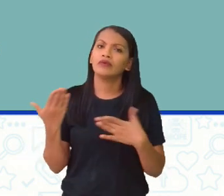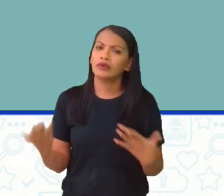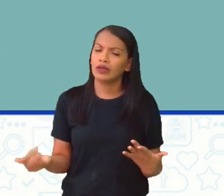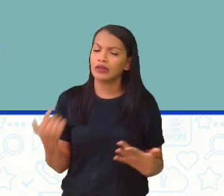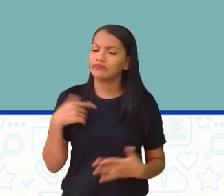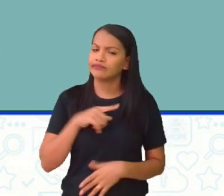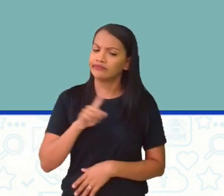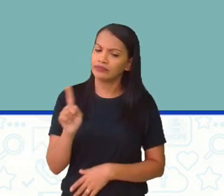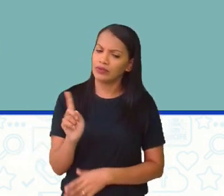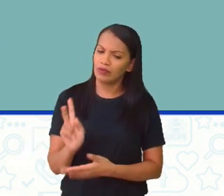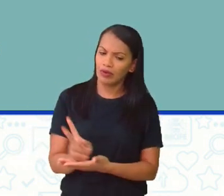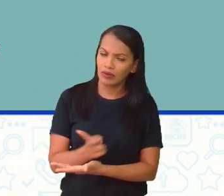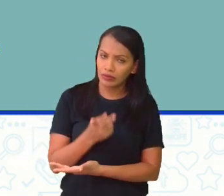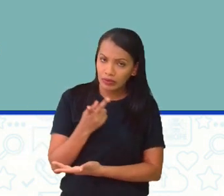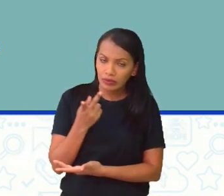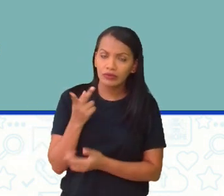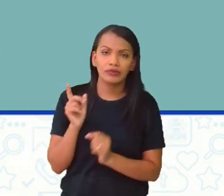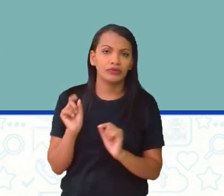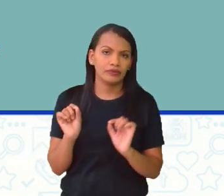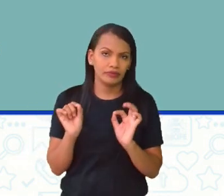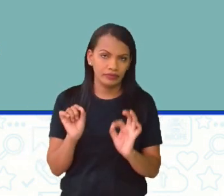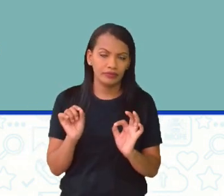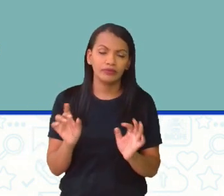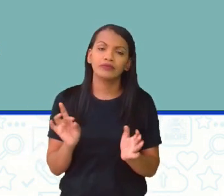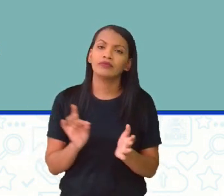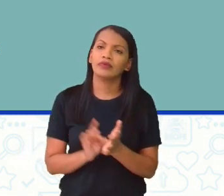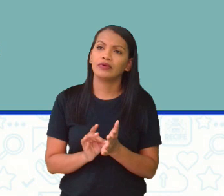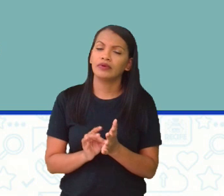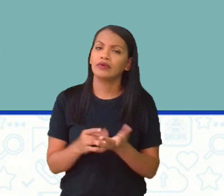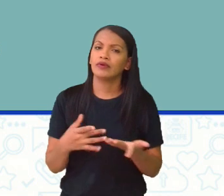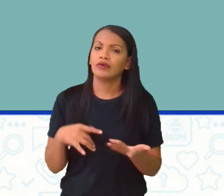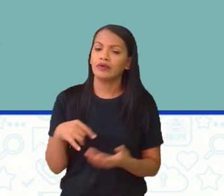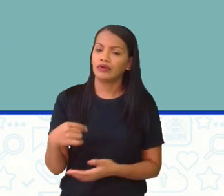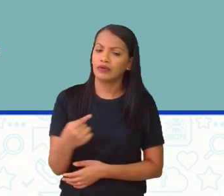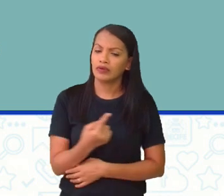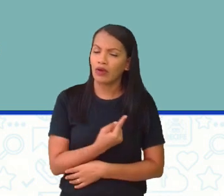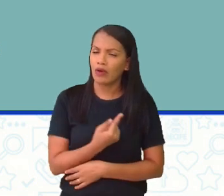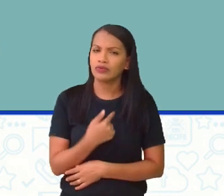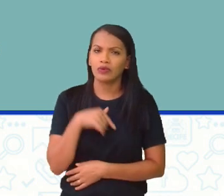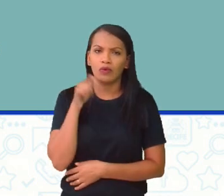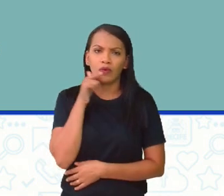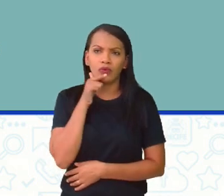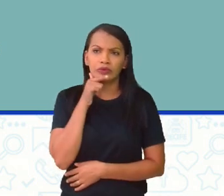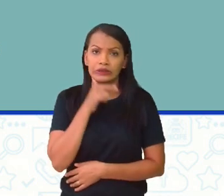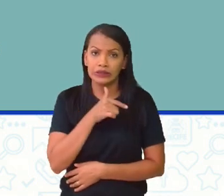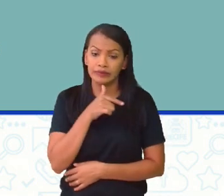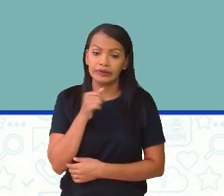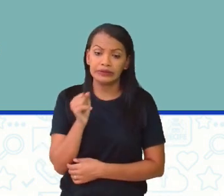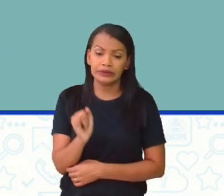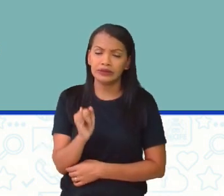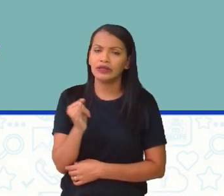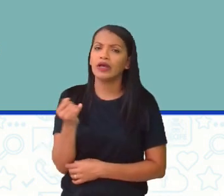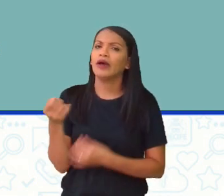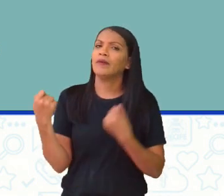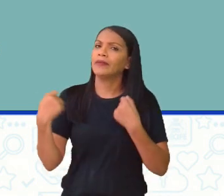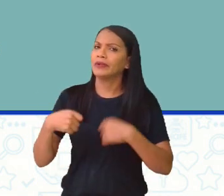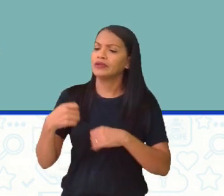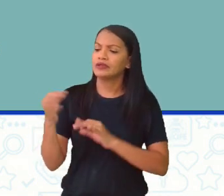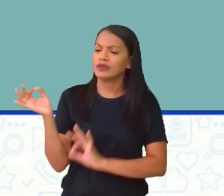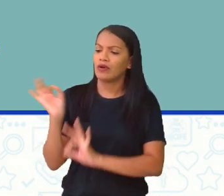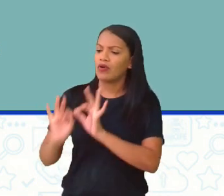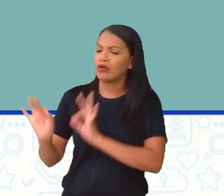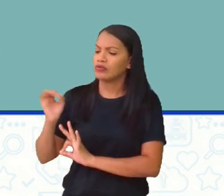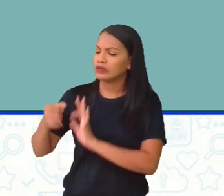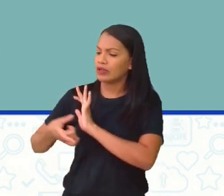não acontece. Então, não somos bem-sucedidos em um seminário, em